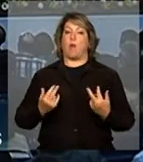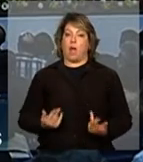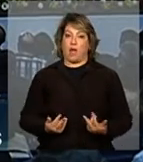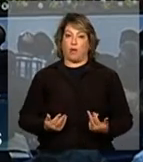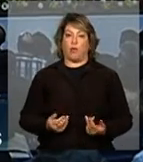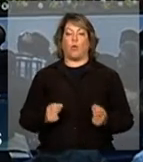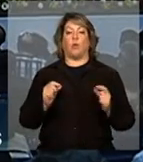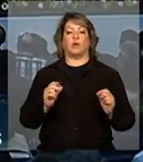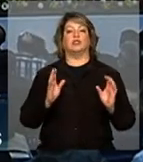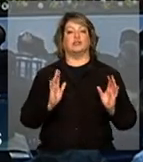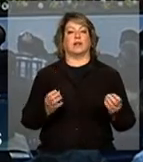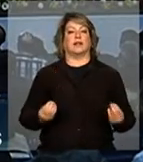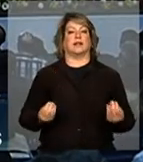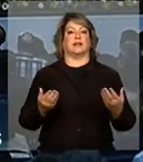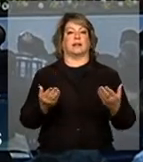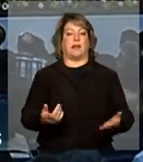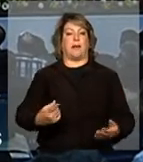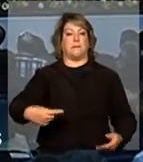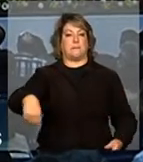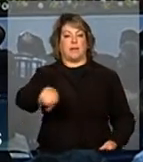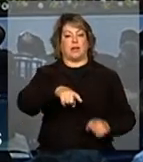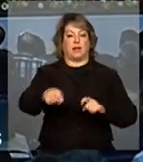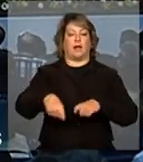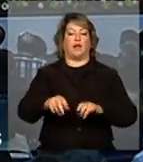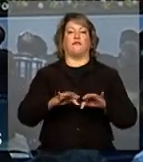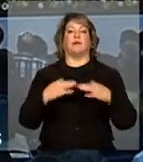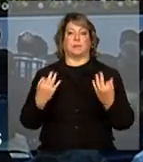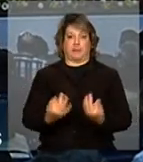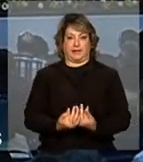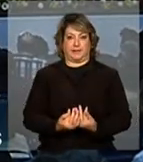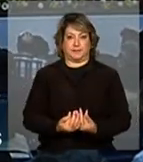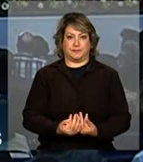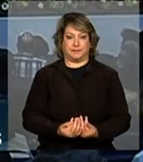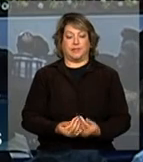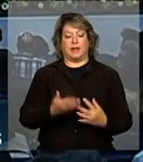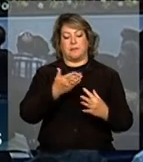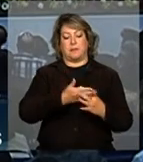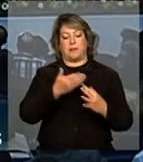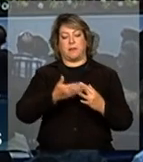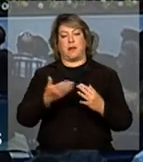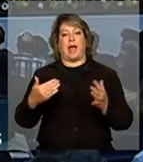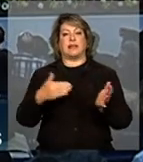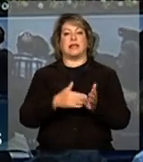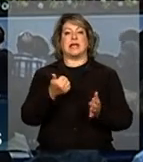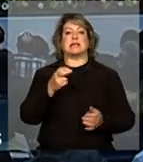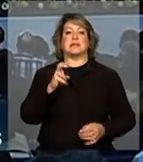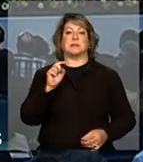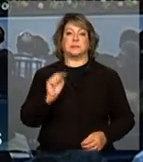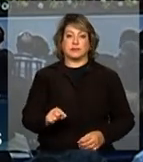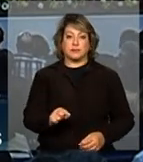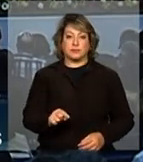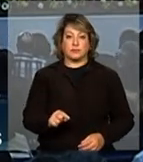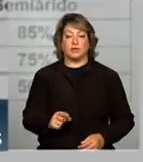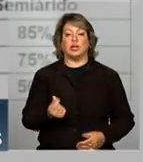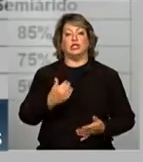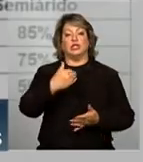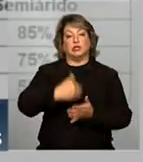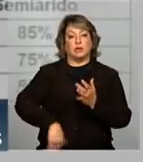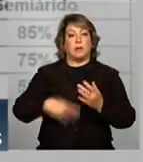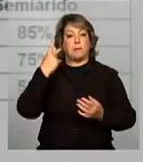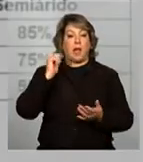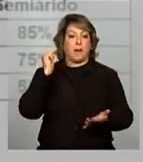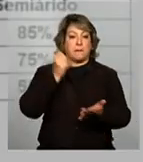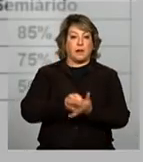é igual ao que já foi dado para os agricultores familiares. Parcela até 15 mil, um desconto para liquidação